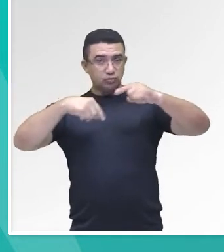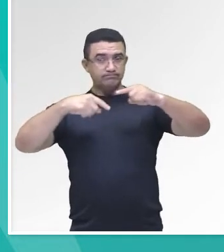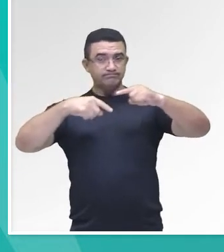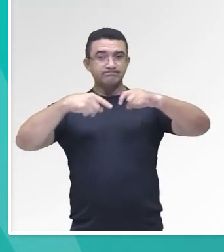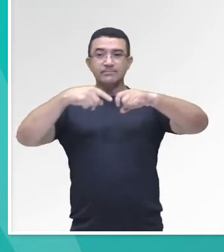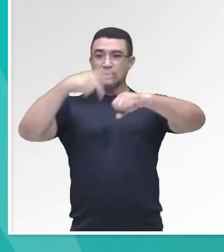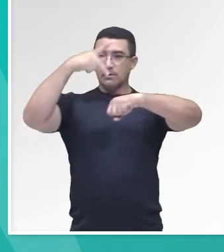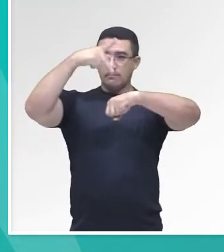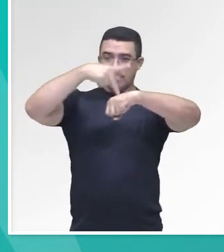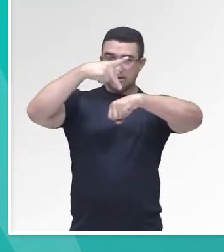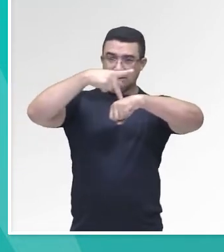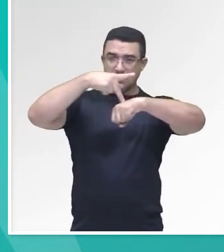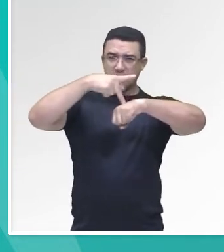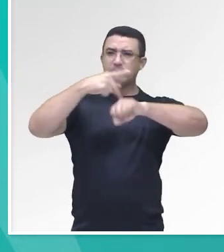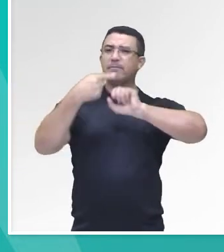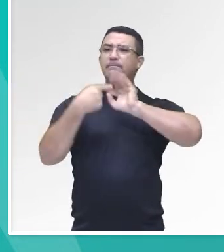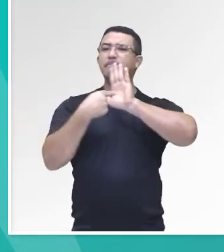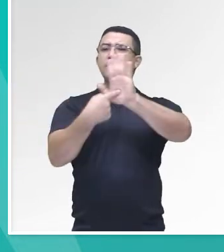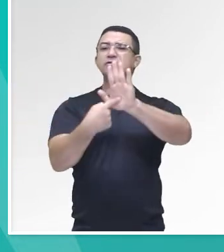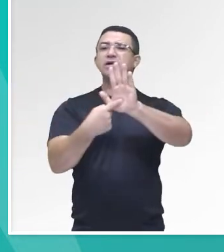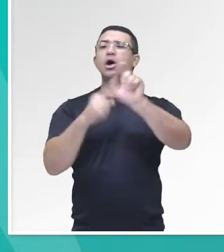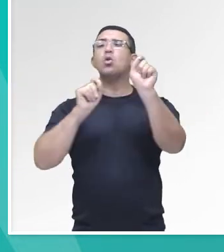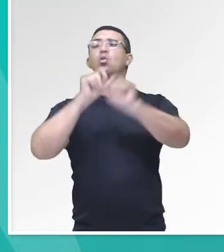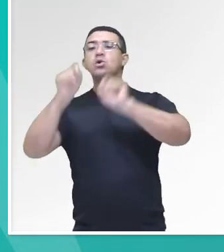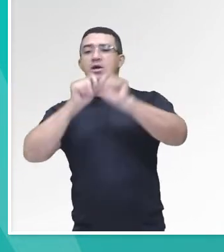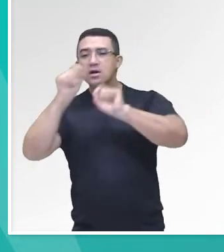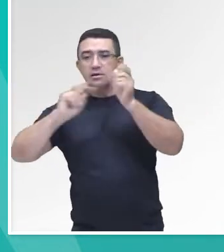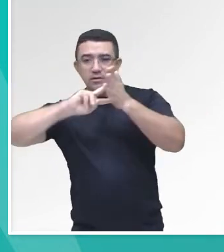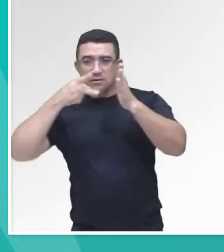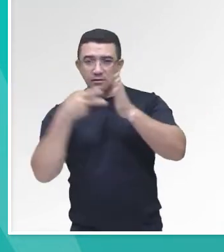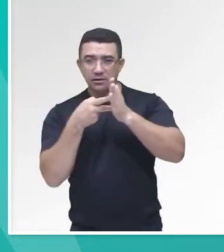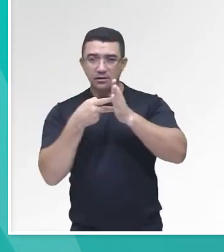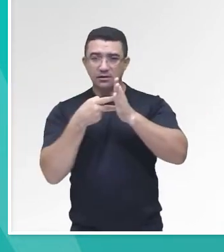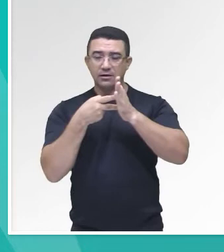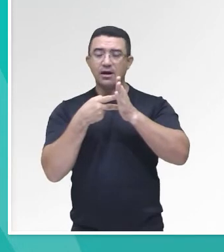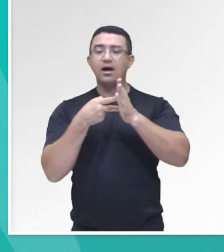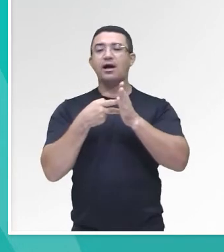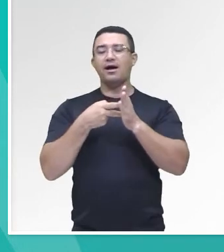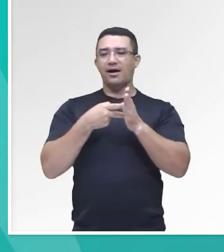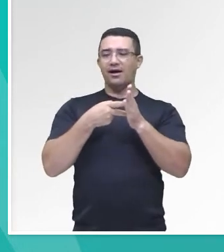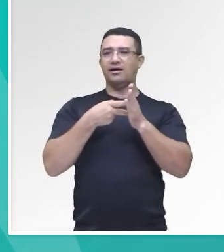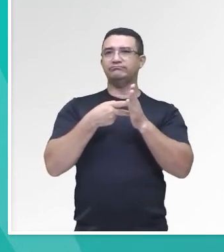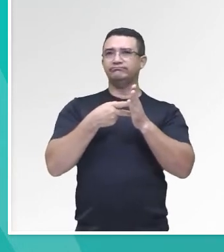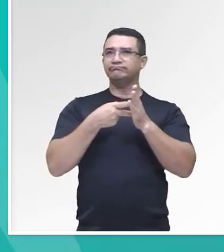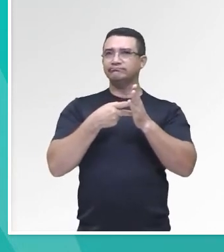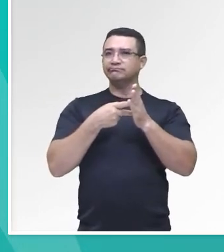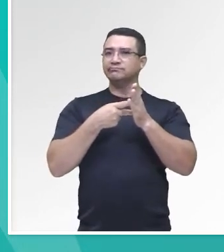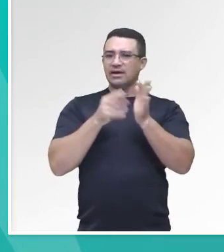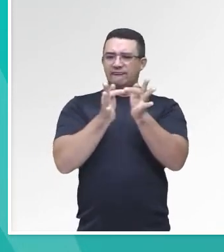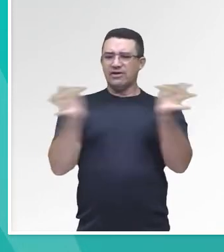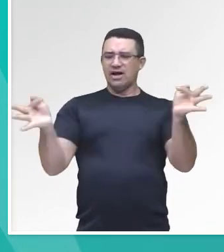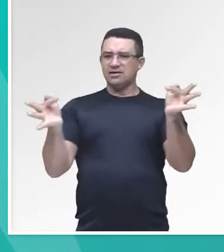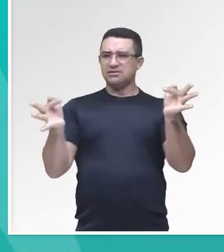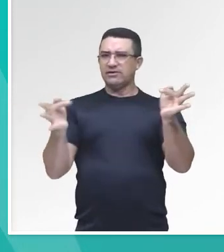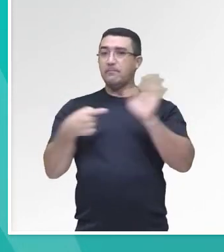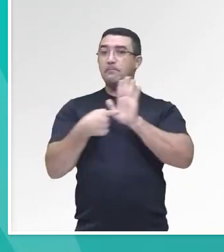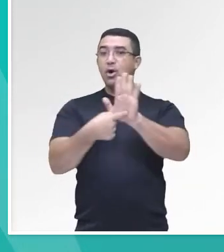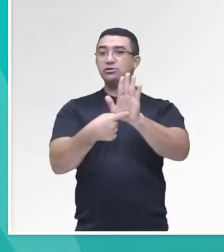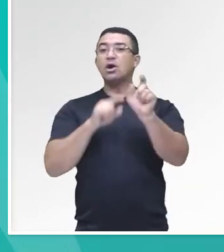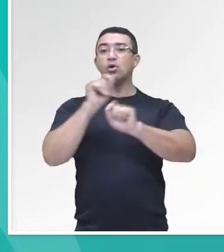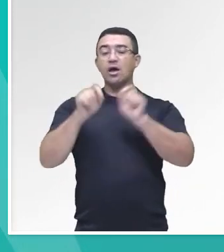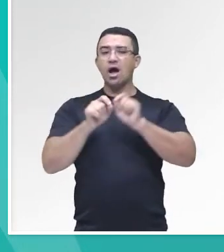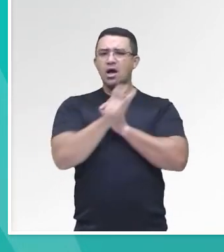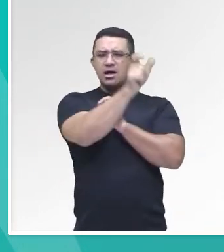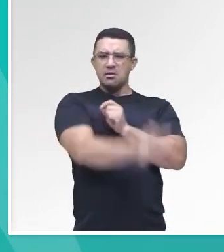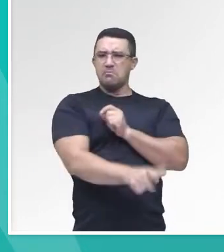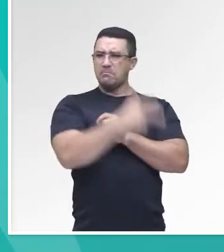para simbolizar algo, né, que vai me dizer que essa pessoa não tem sentimento, né? É uma